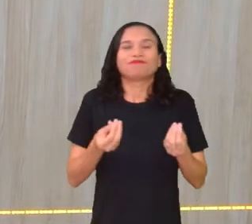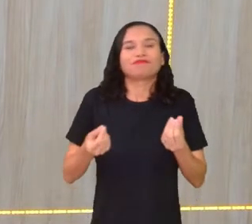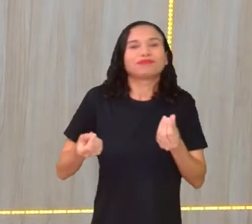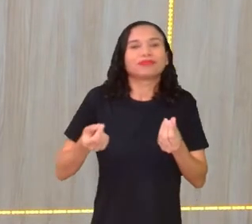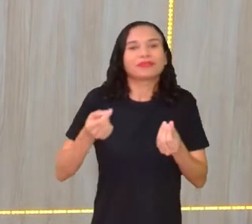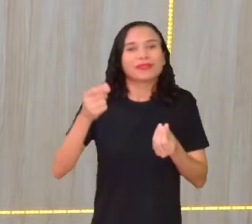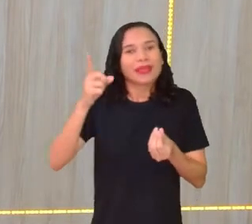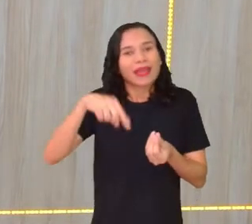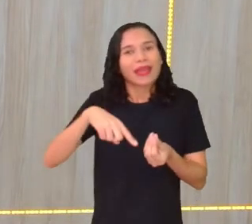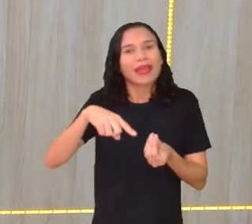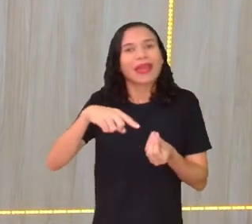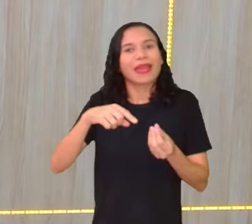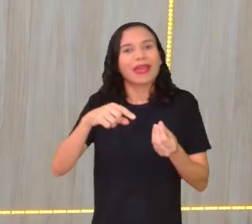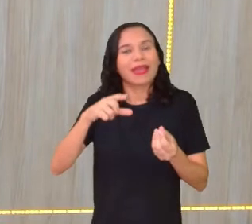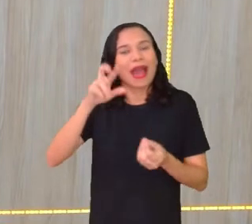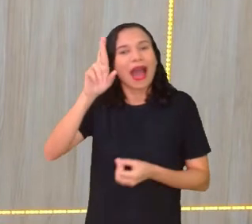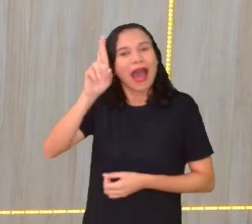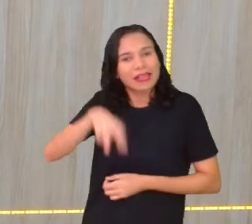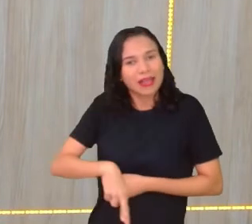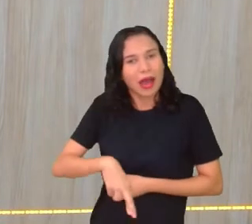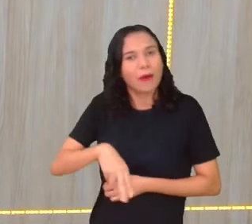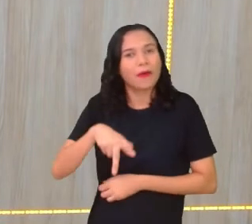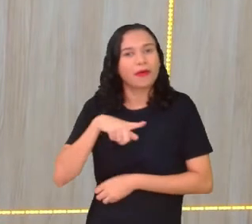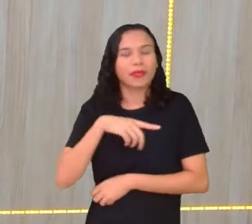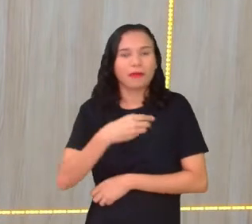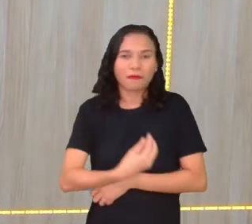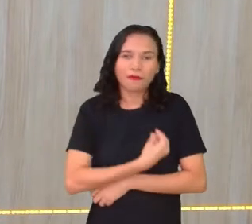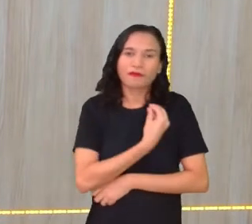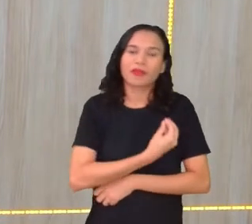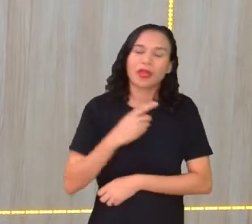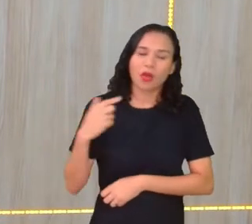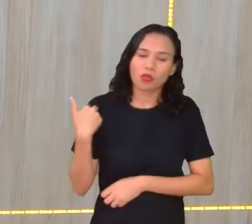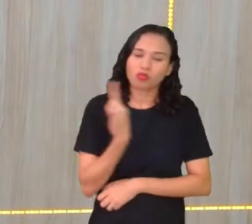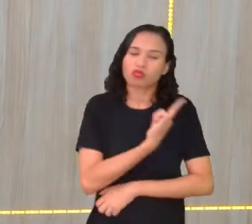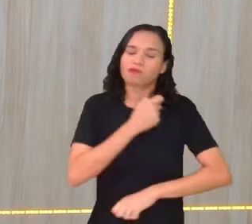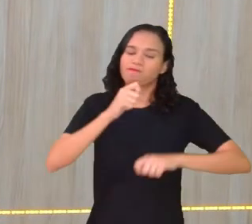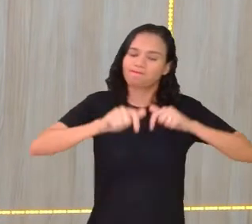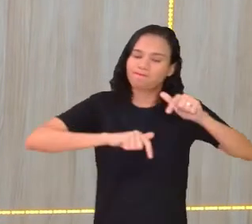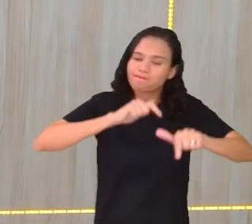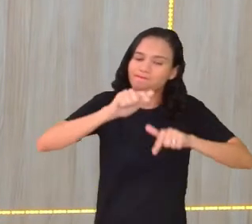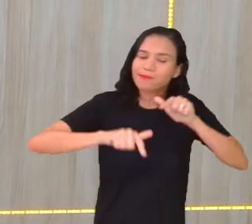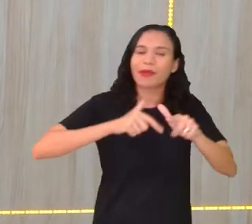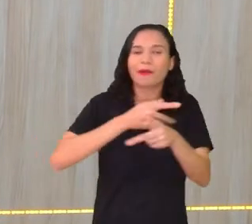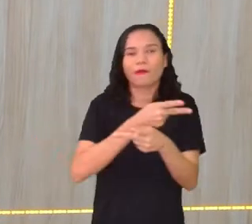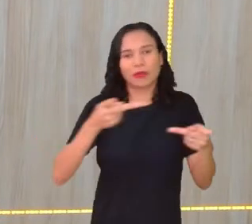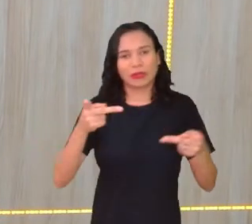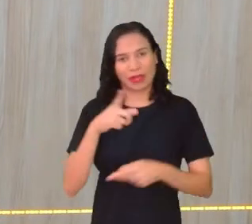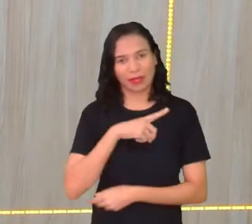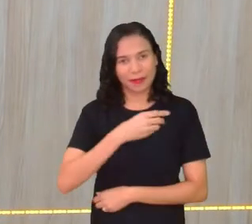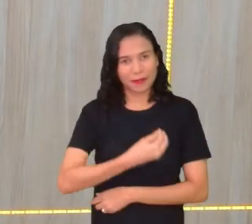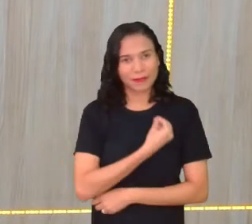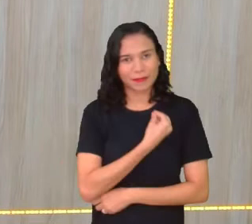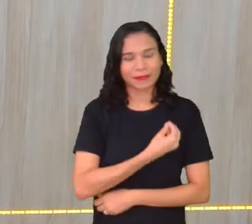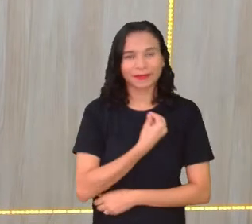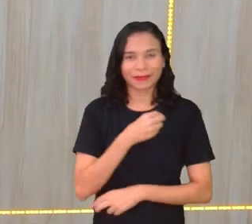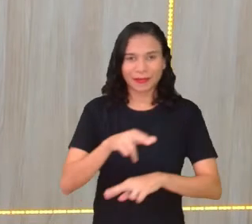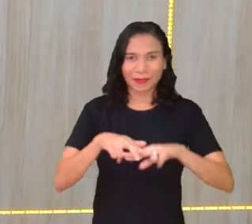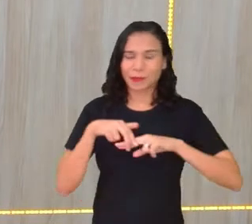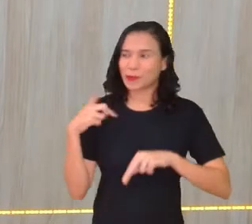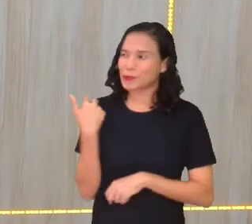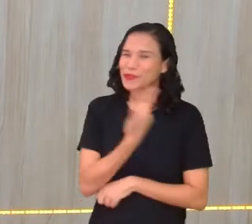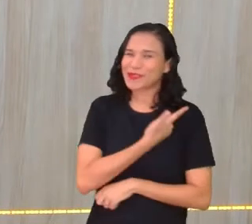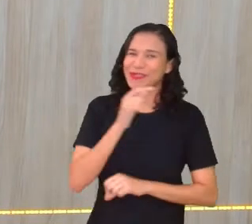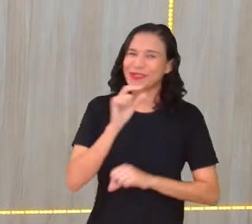são, na realidade, a razão, né, do nosso trabalho. Né? Vocês são a razão do nosso trabalho. Então, eita, a gente está